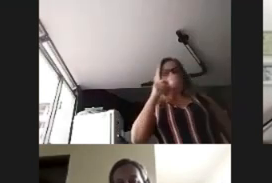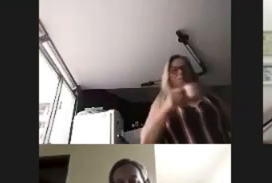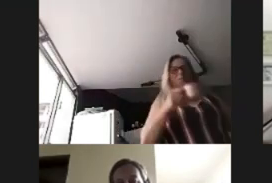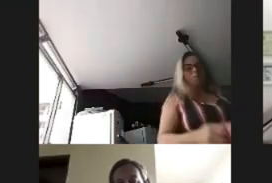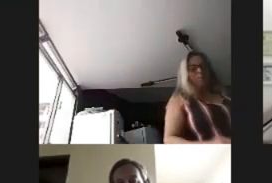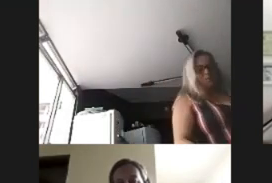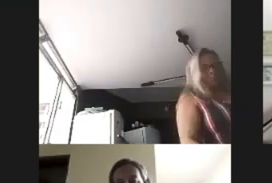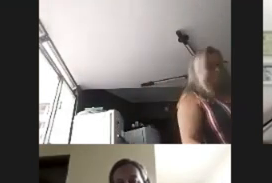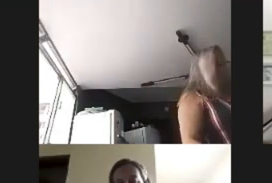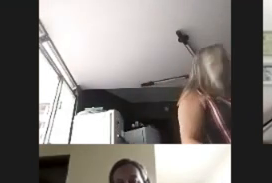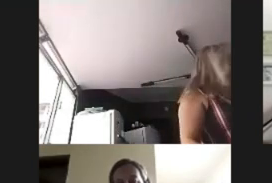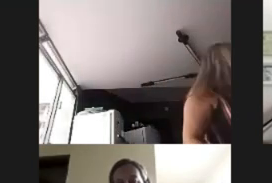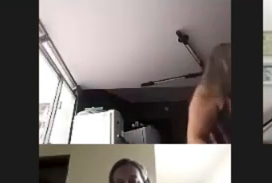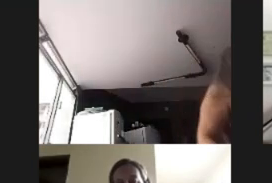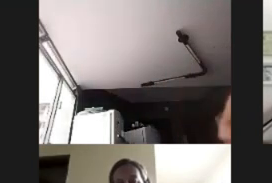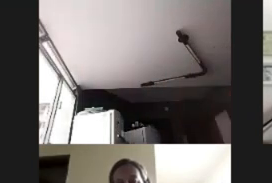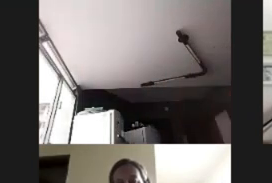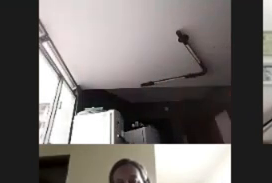Né?